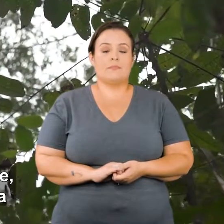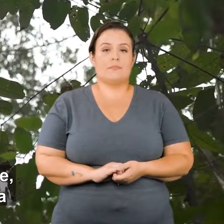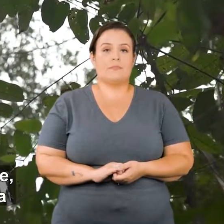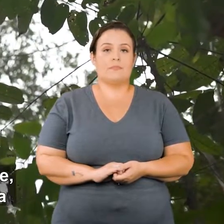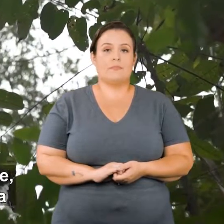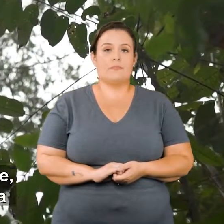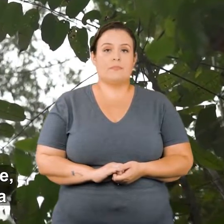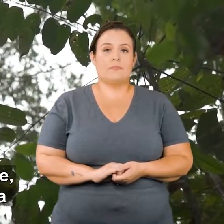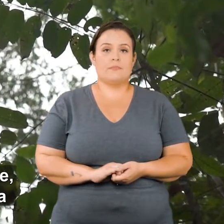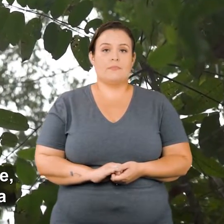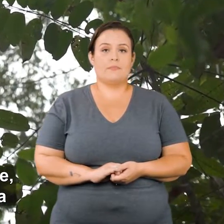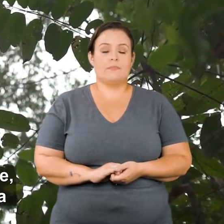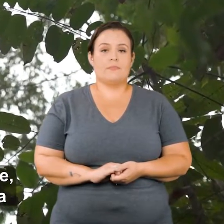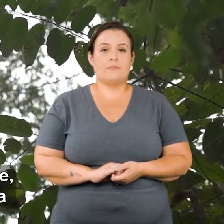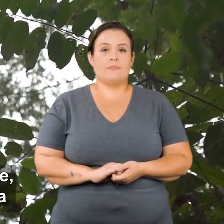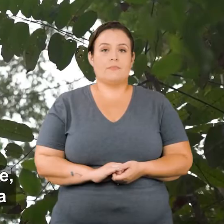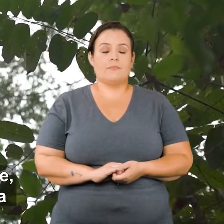Lá na mata,